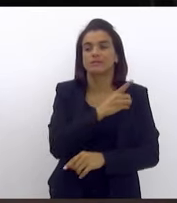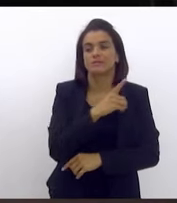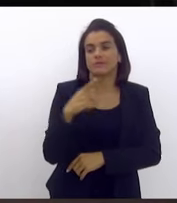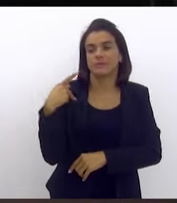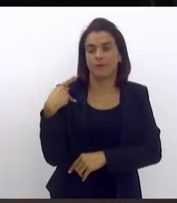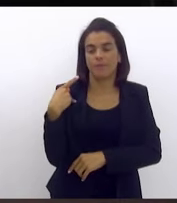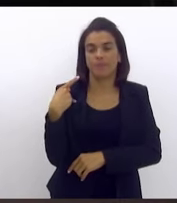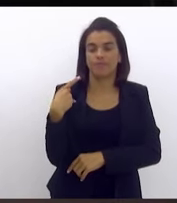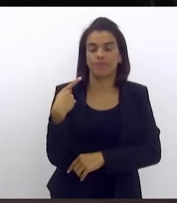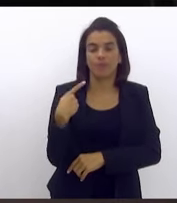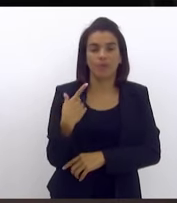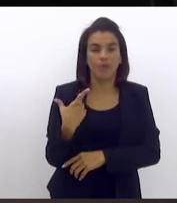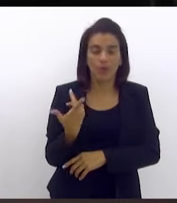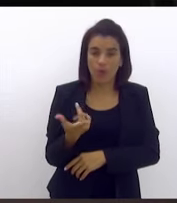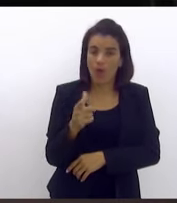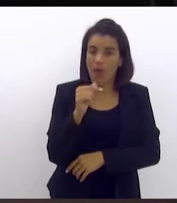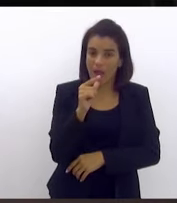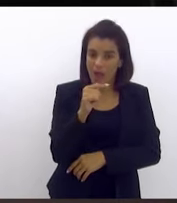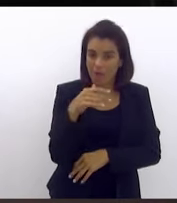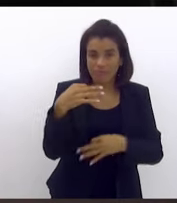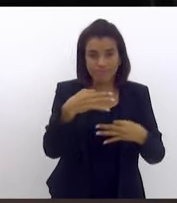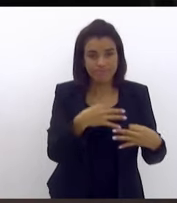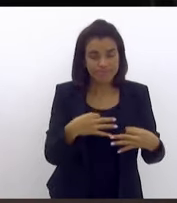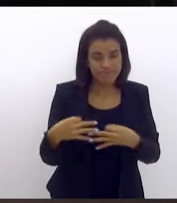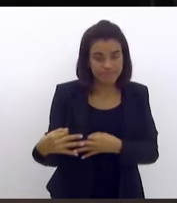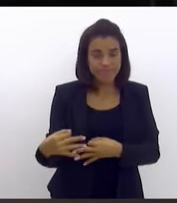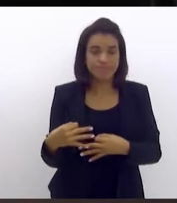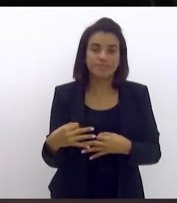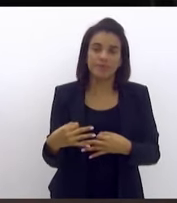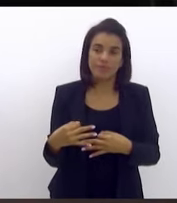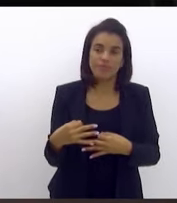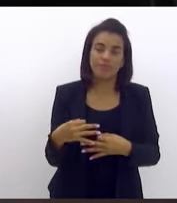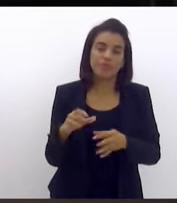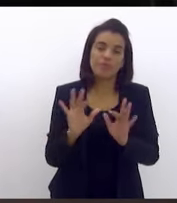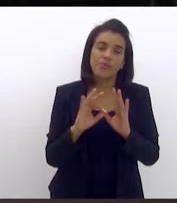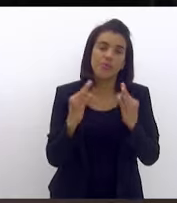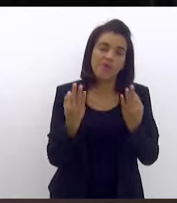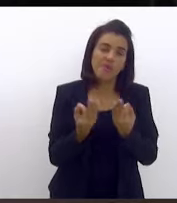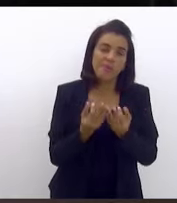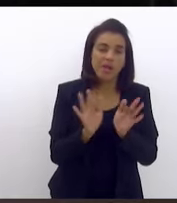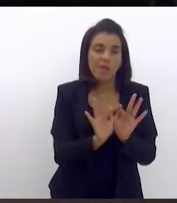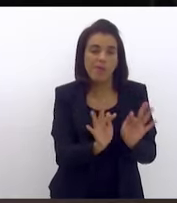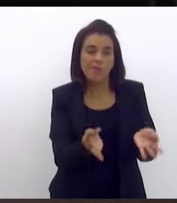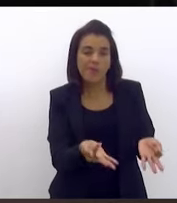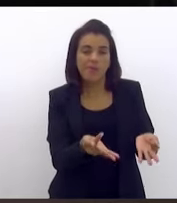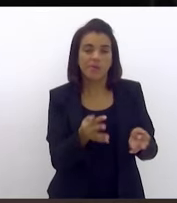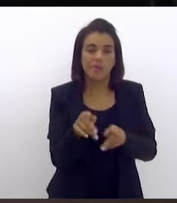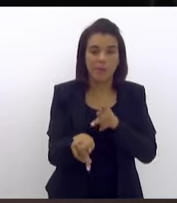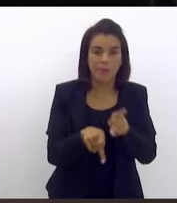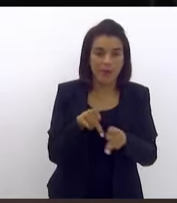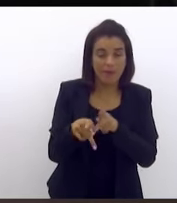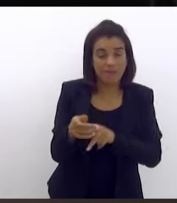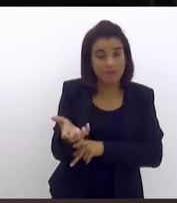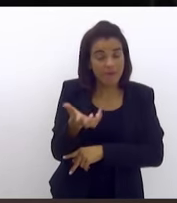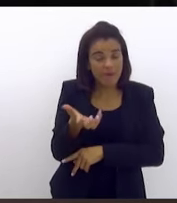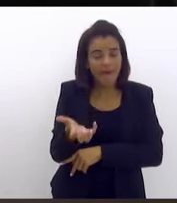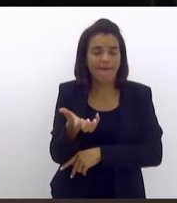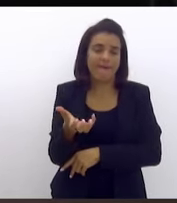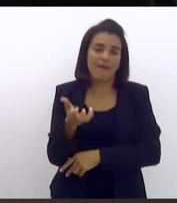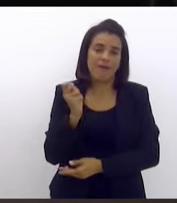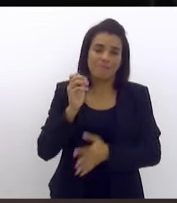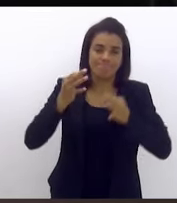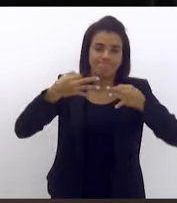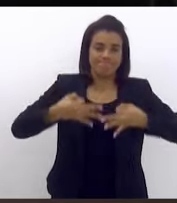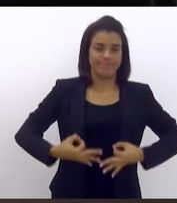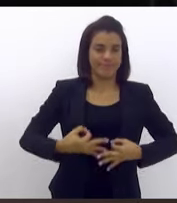Pública, com a quantidade de água necessária para abastecer uma casa de uma família humilde, popular, que quer pagar suas contas. O